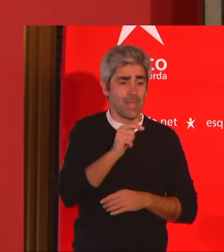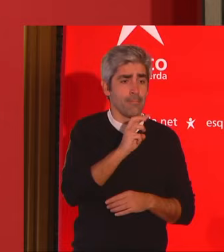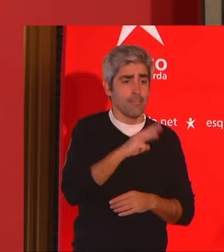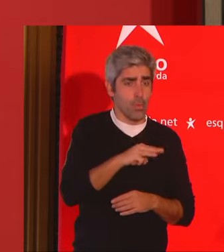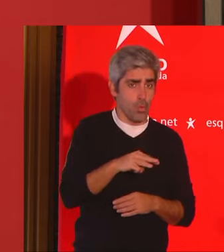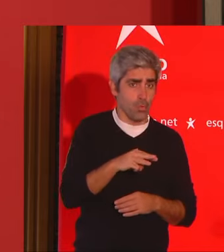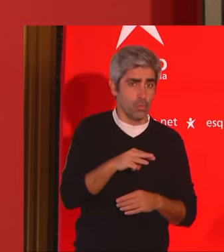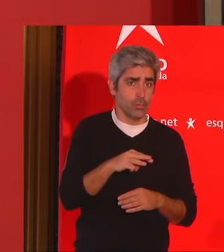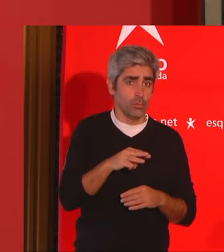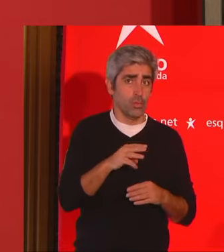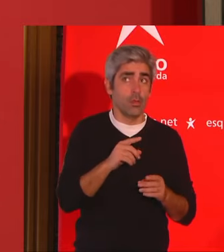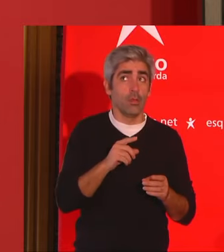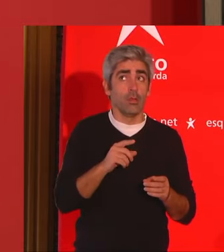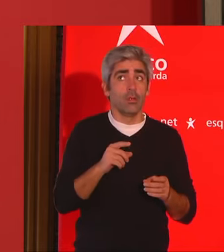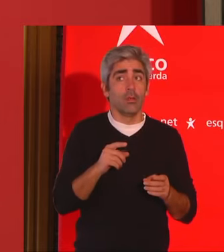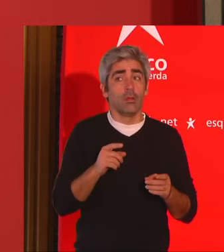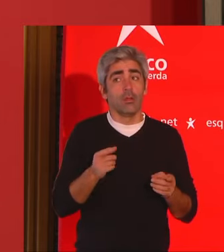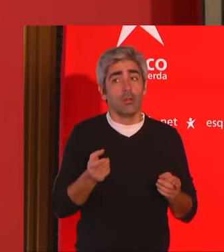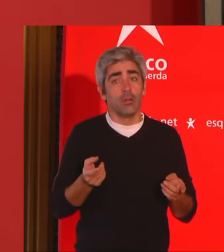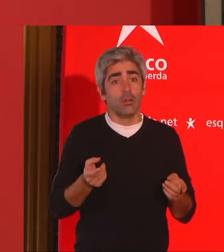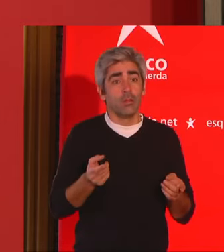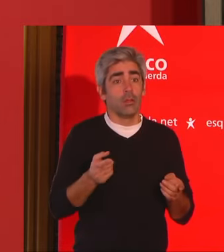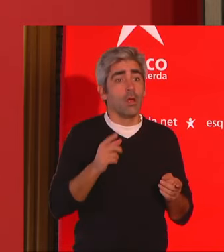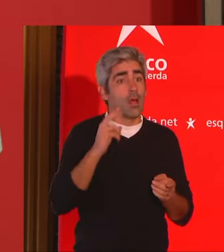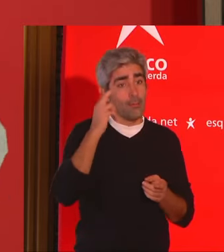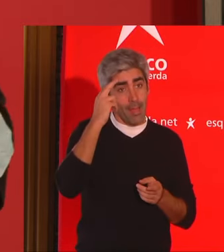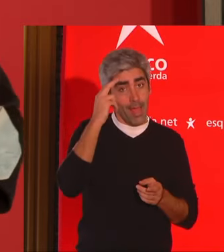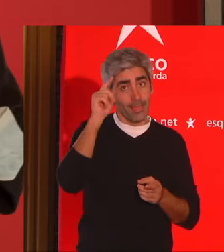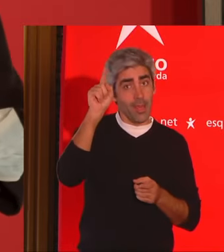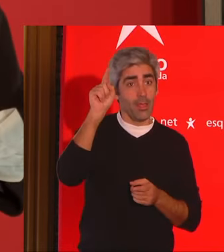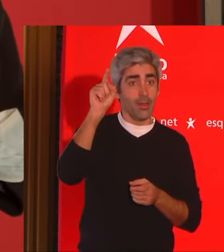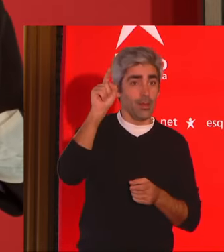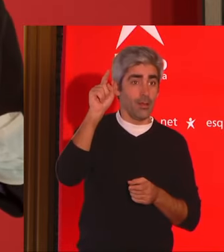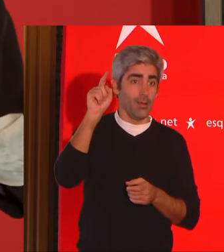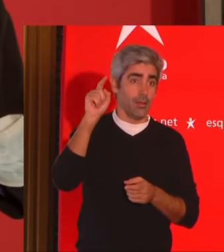1000 milhões é aquilo que, na Madeira,